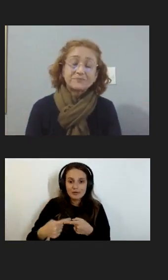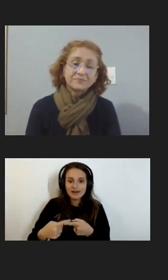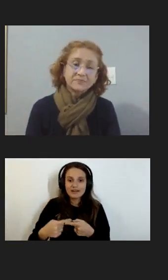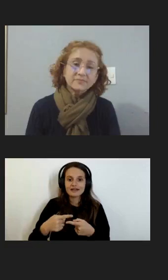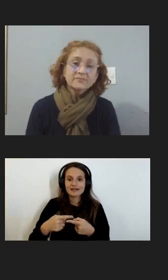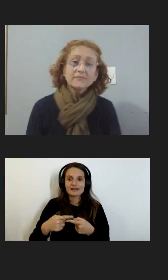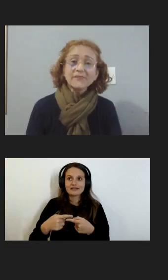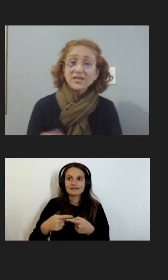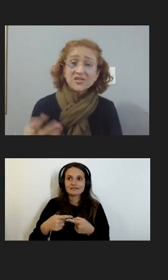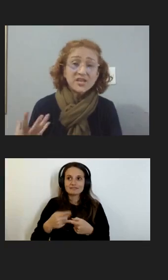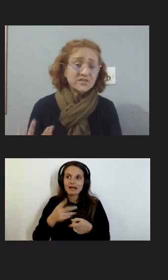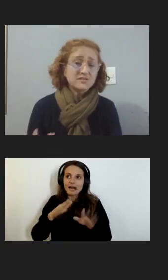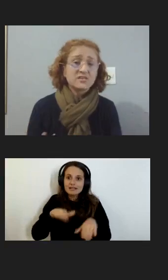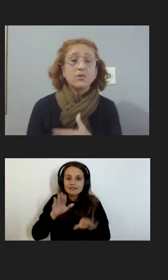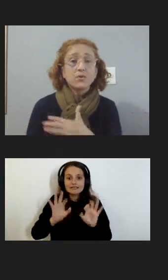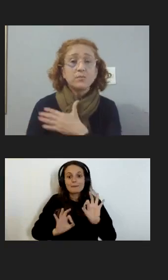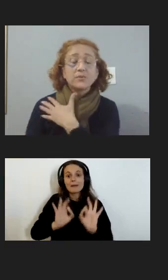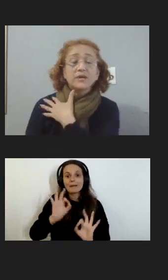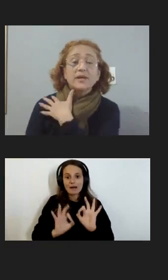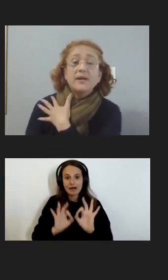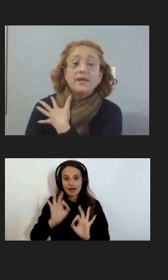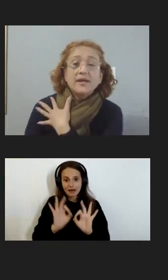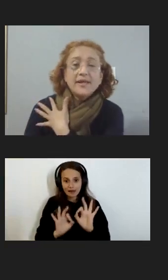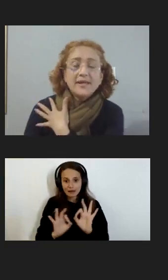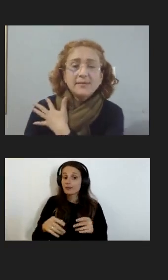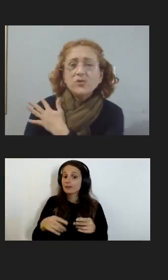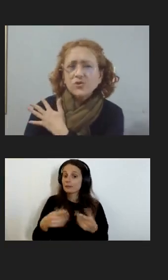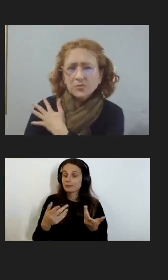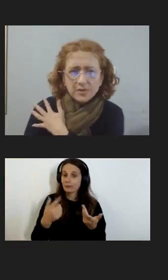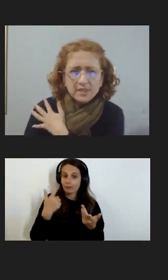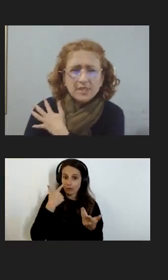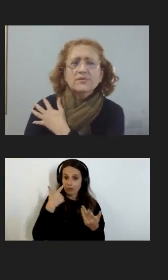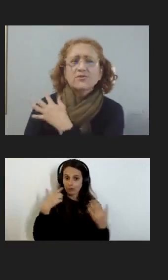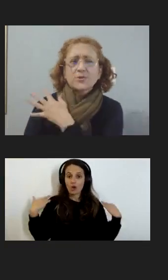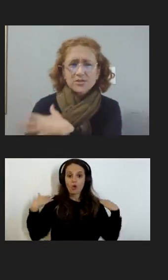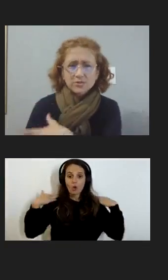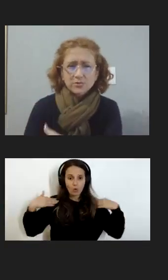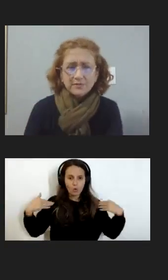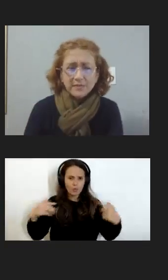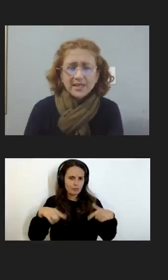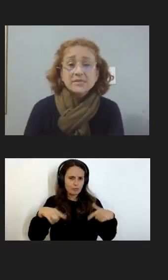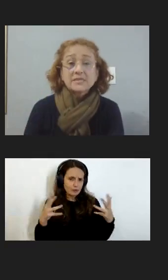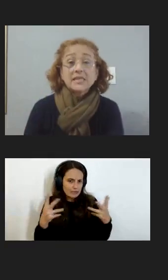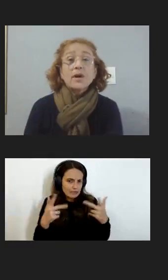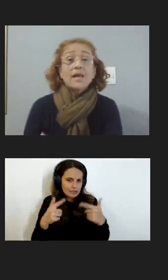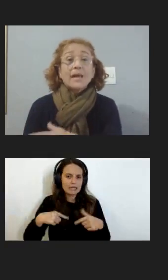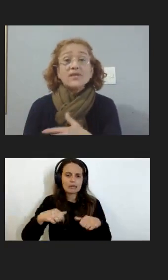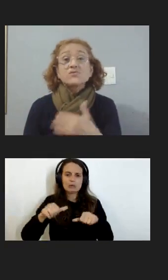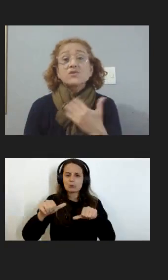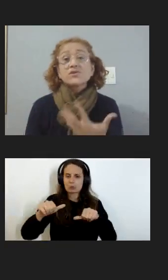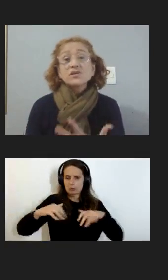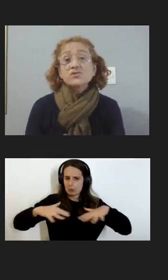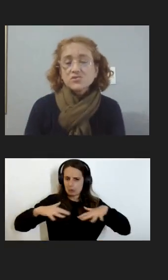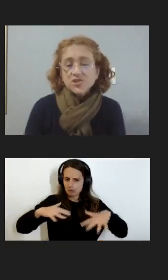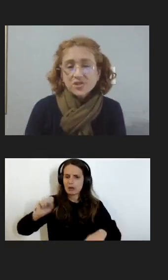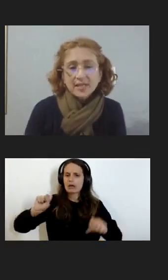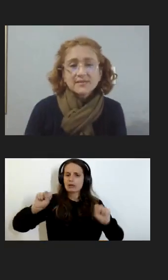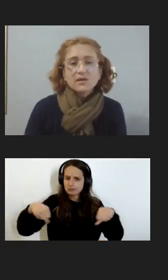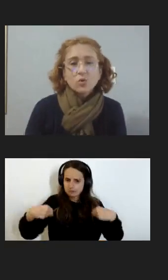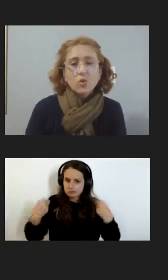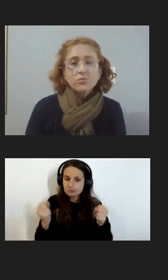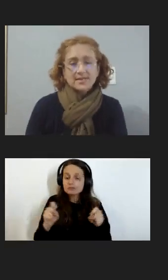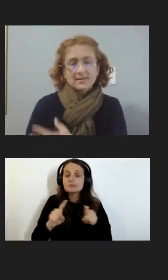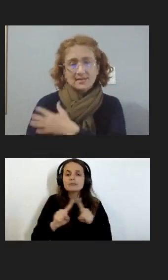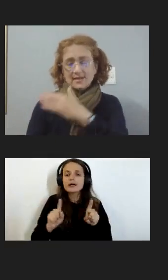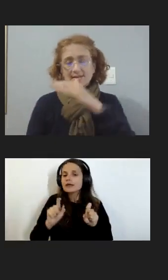preparo. E, gente, assim, o ombro, ele é muito bonito, tem todos esses movimentos e tal, mas só o que sustenta